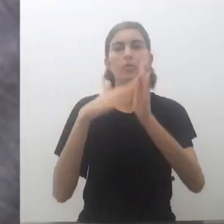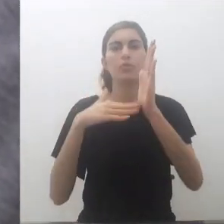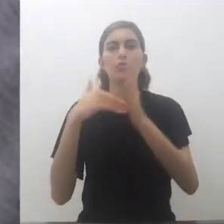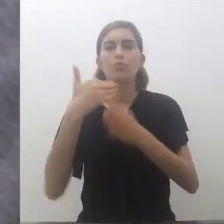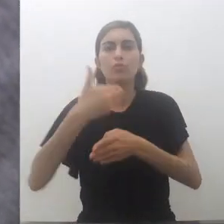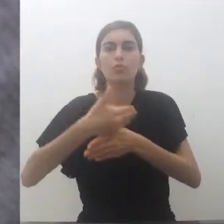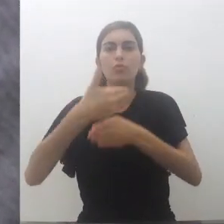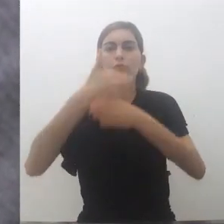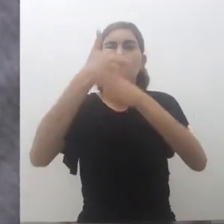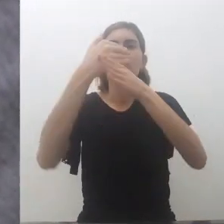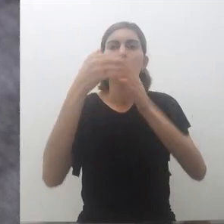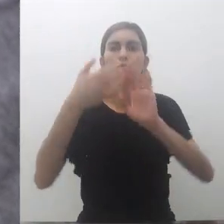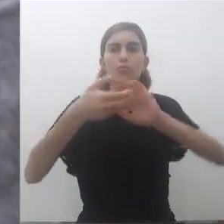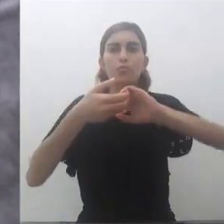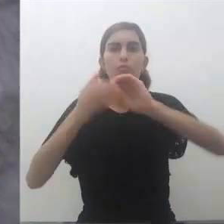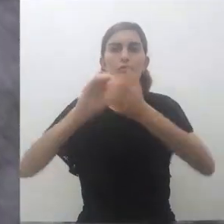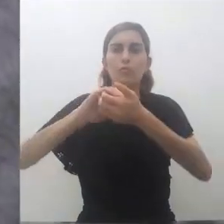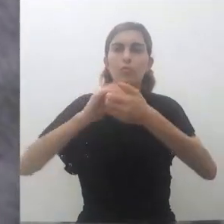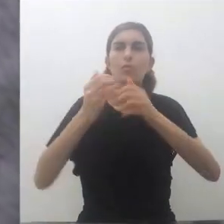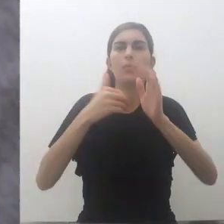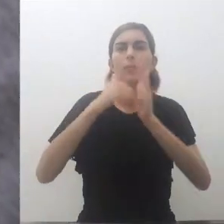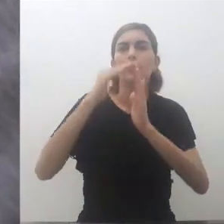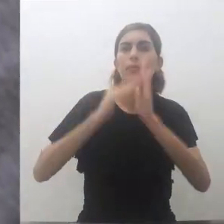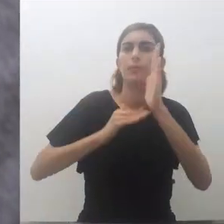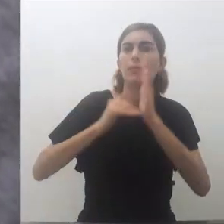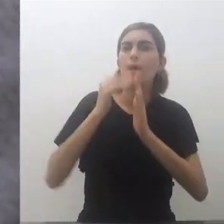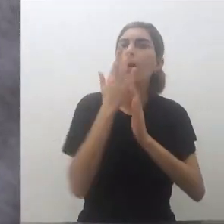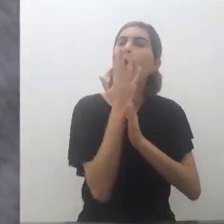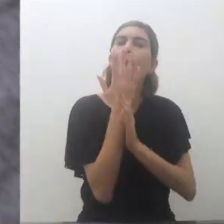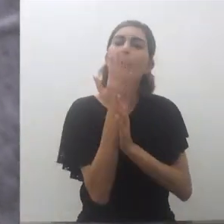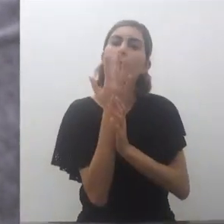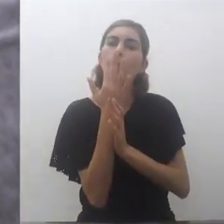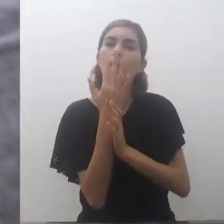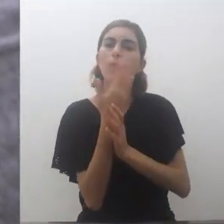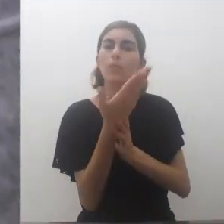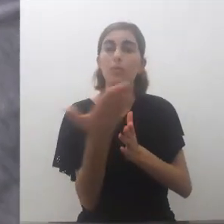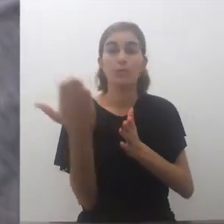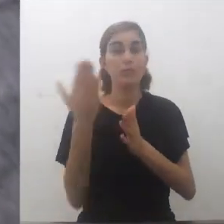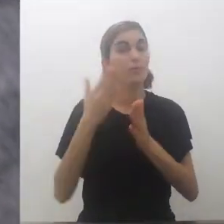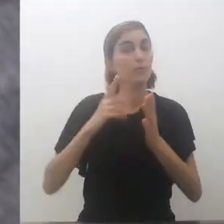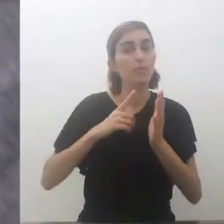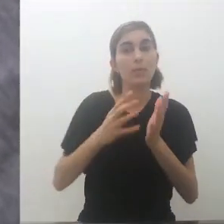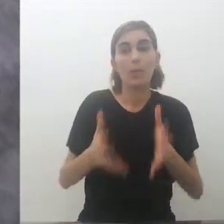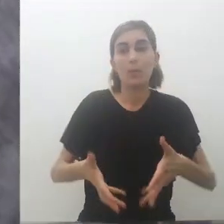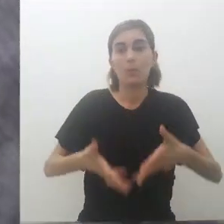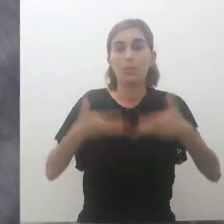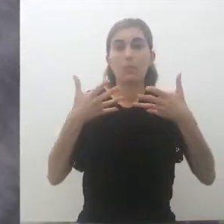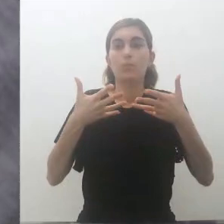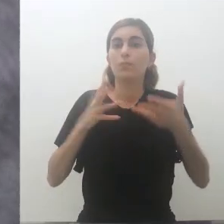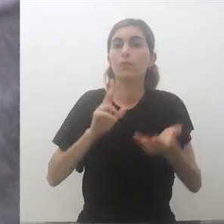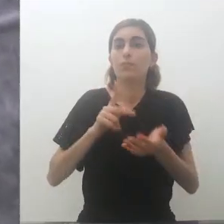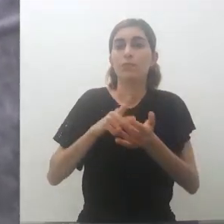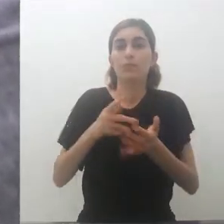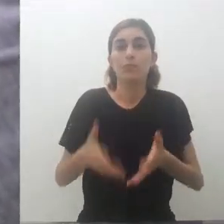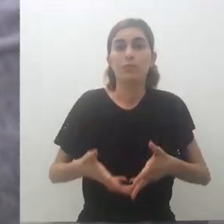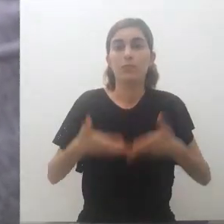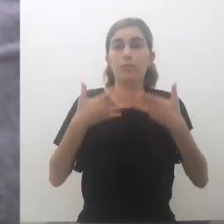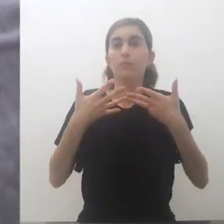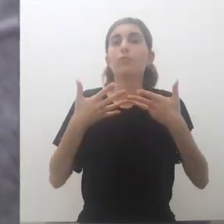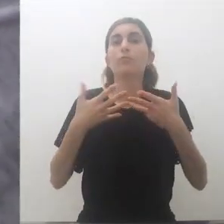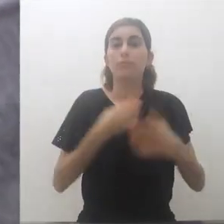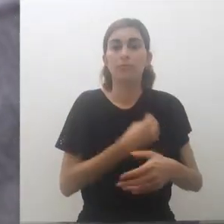tijolinhos, ou pintar, colorir, você vai dando mais realismo, mais vivacidade à